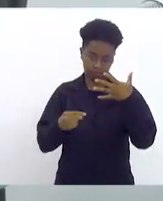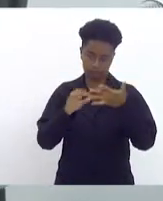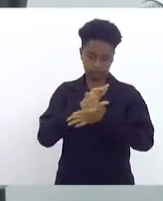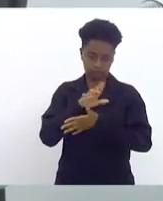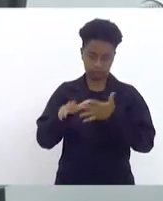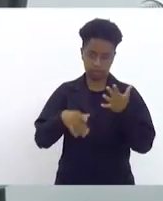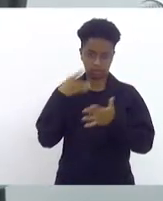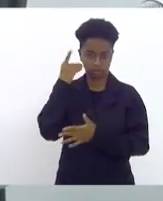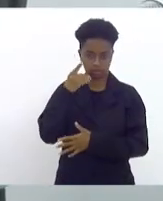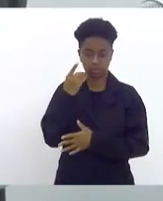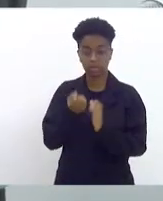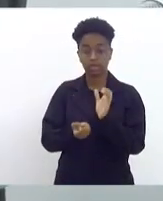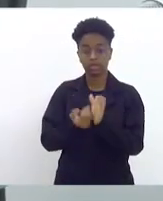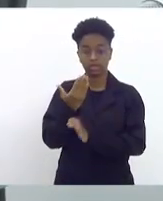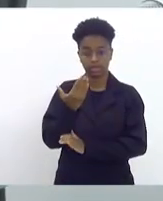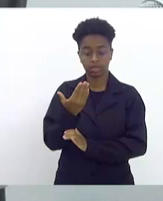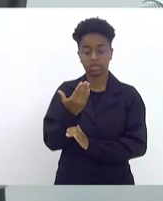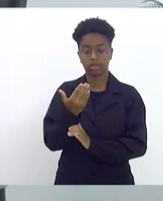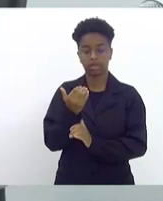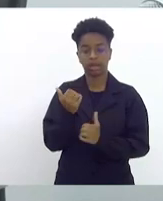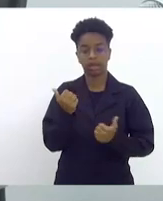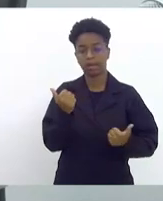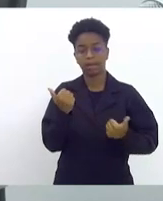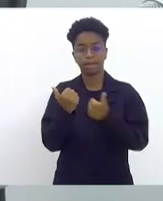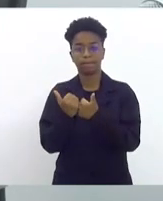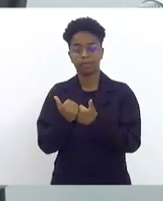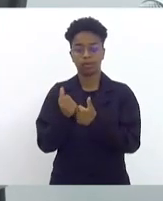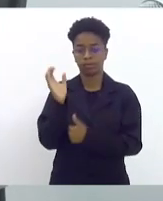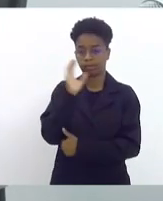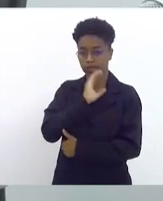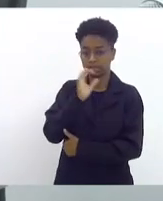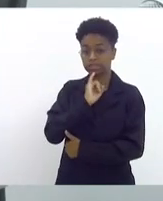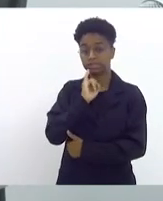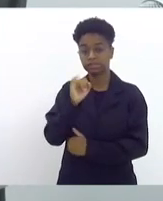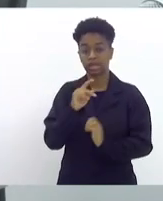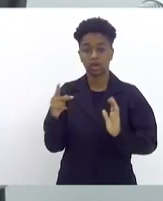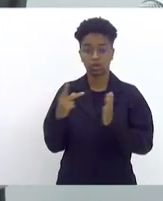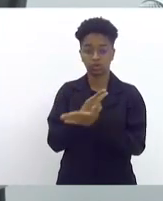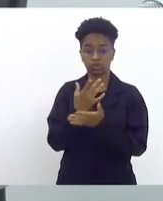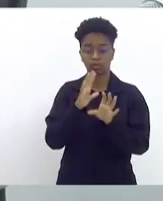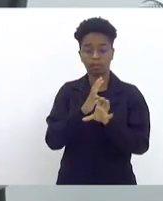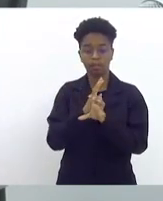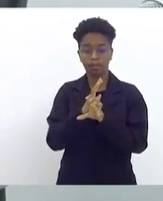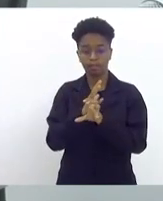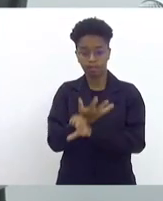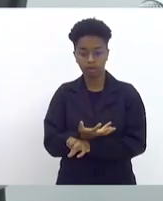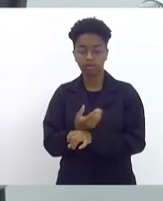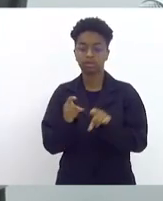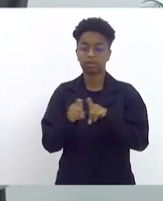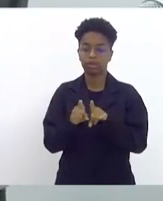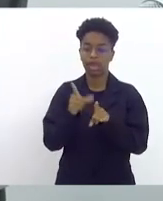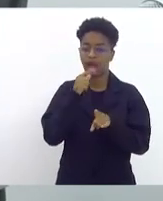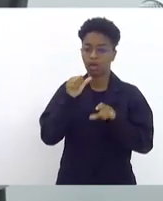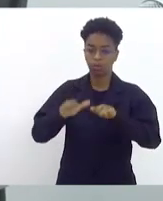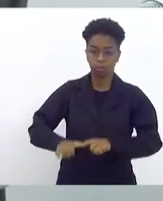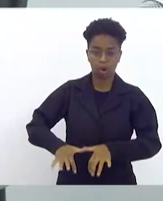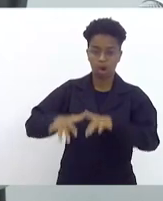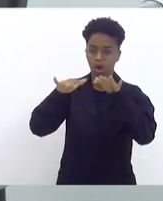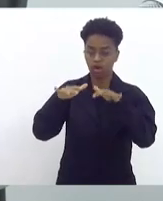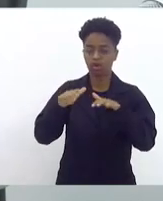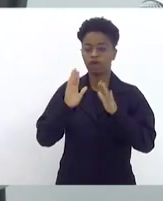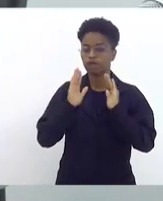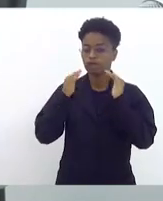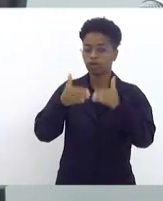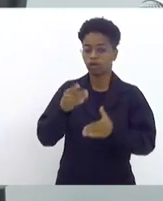Souza que instituiu o auxílio emergencial para situações de emergência decorrentes de cercas e enchentes aesi a ser